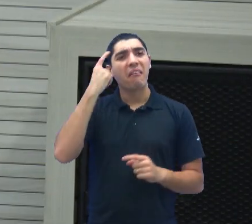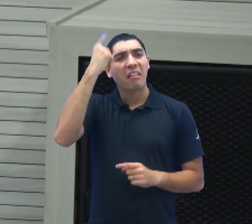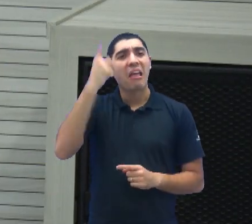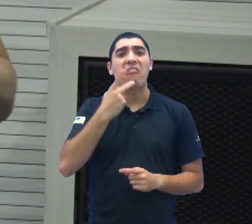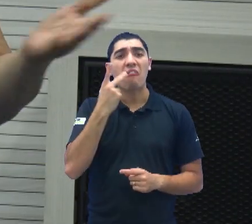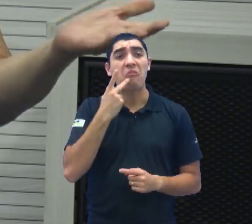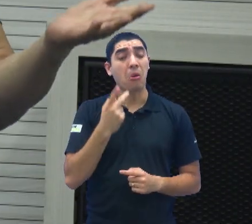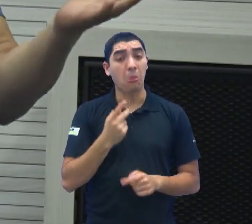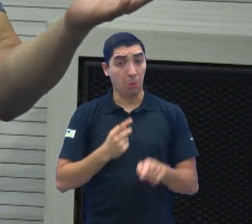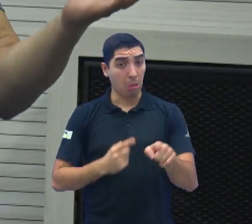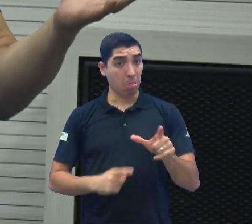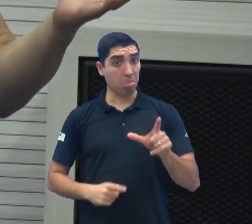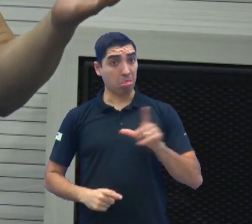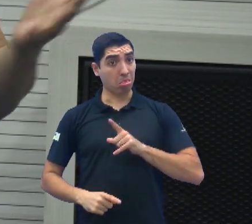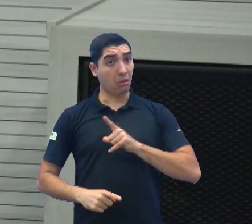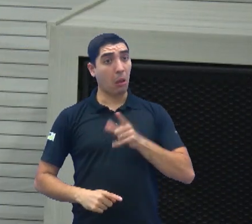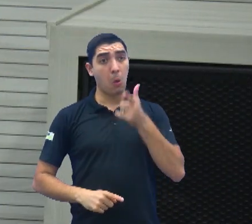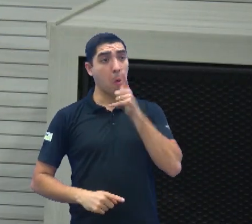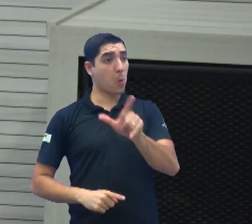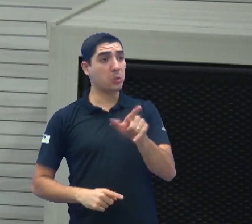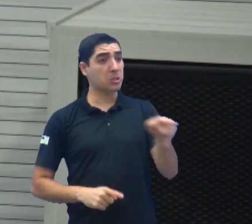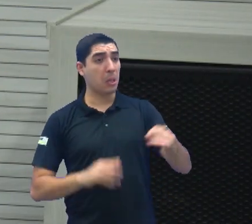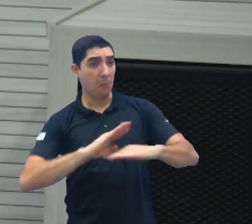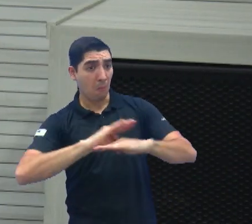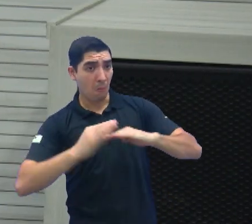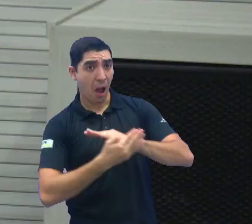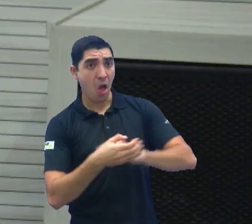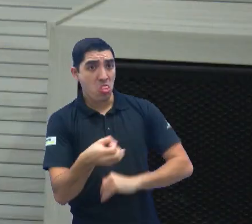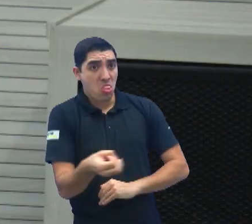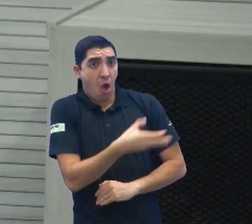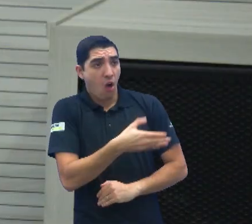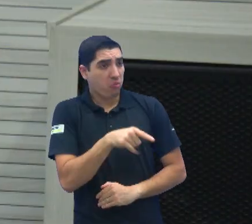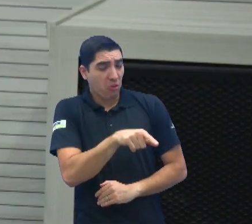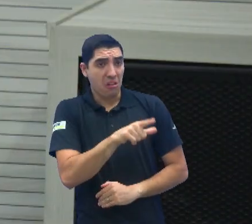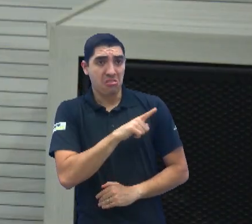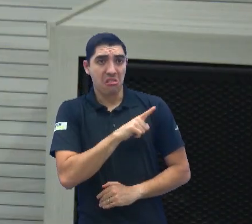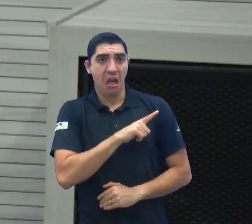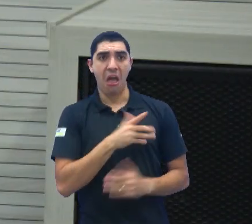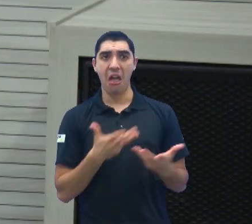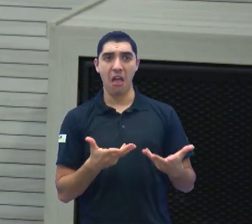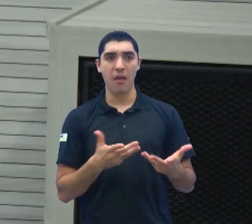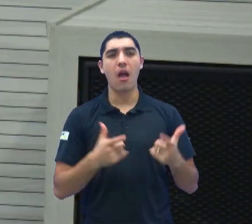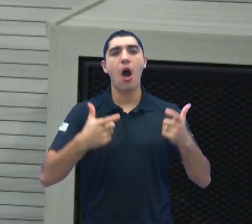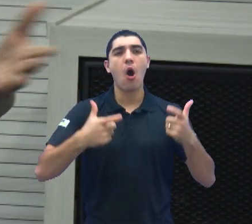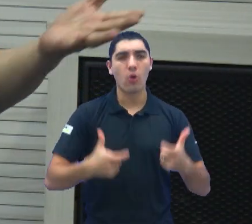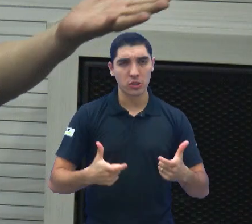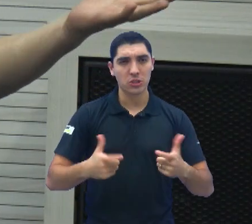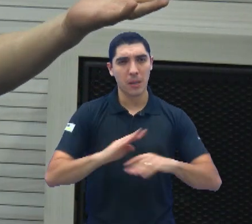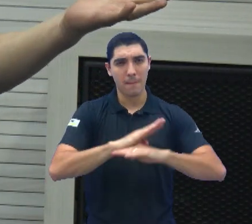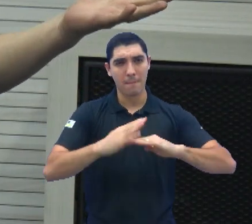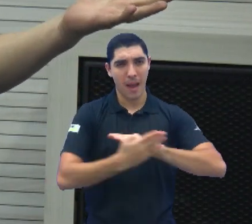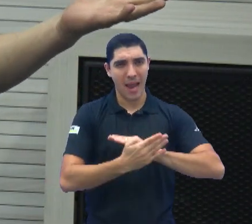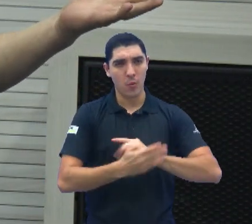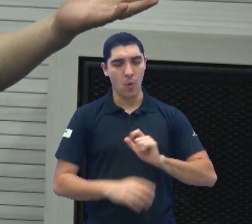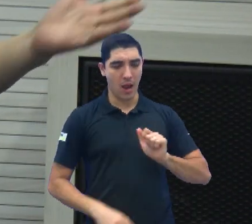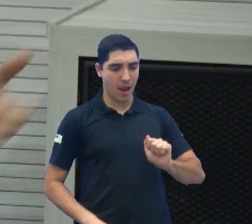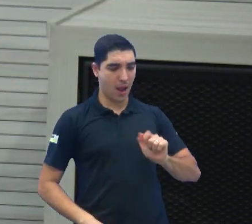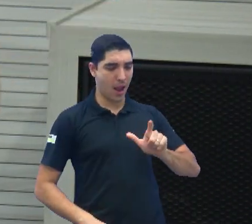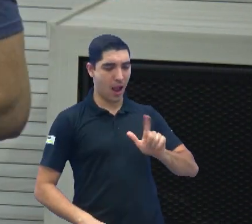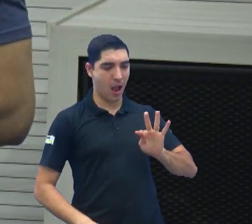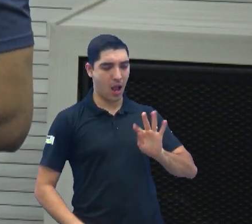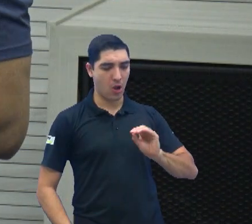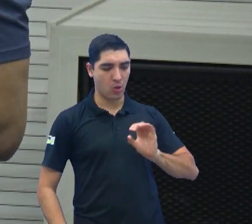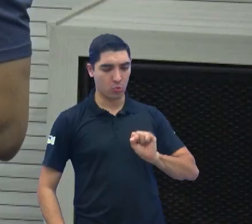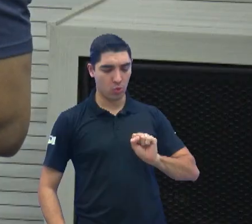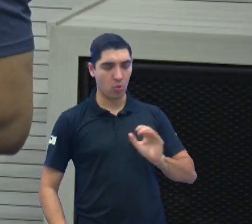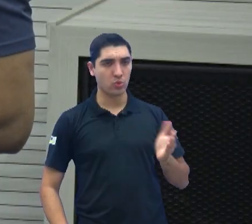atendidas, como um bairro novo, um bairro belíssimo, que é o Alto dos Ipês, não tem linha de ônibus. A